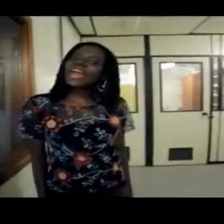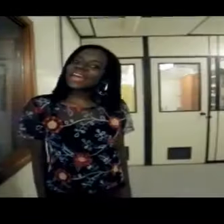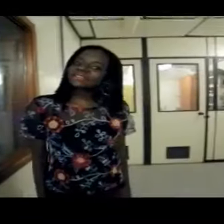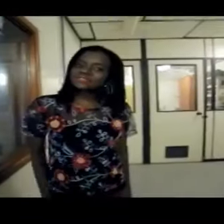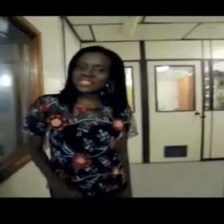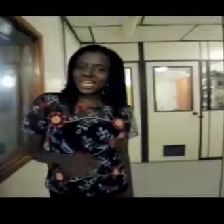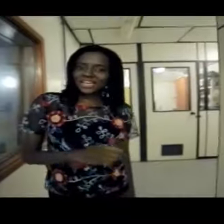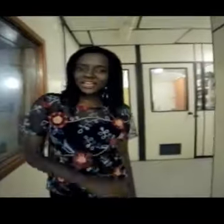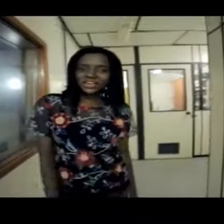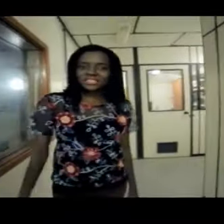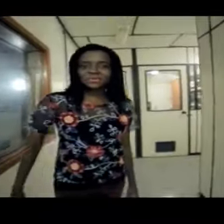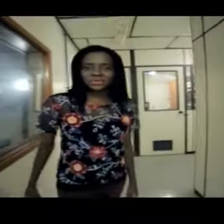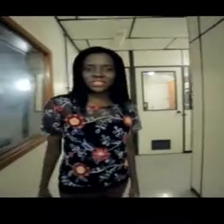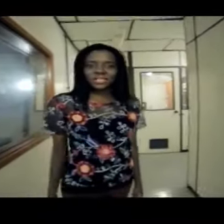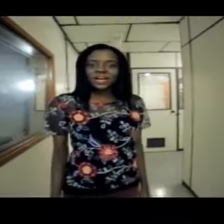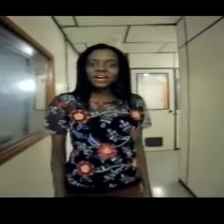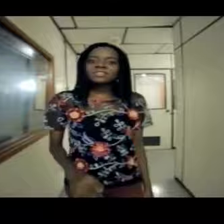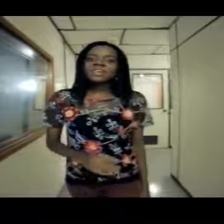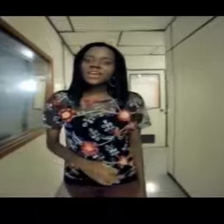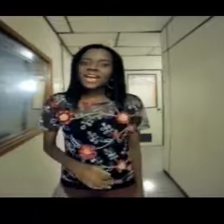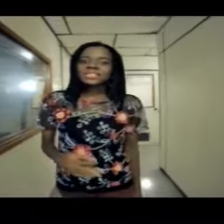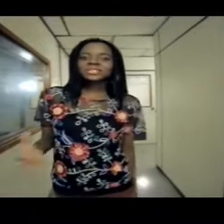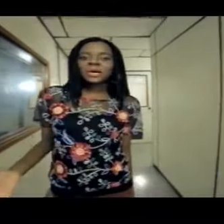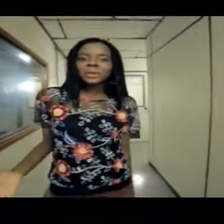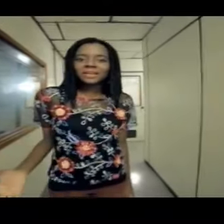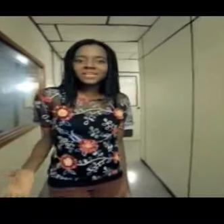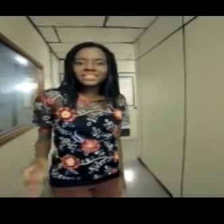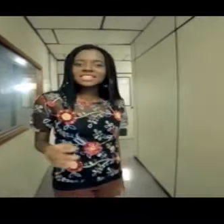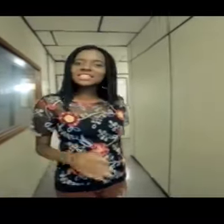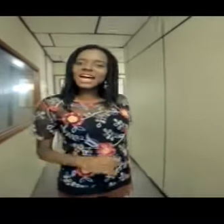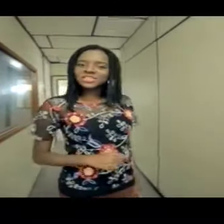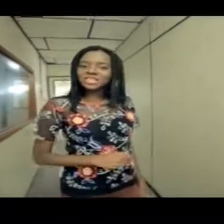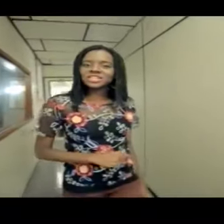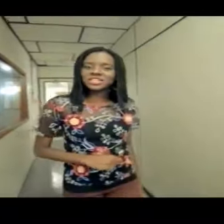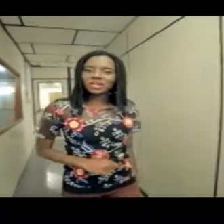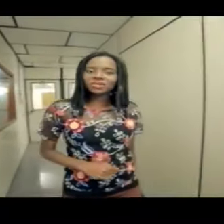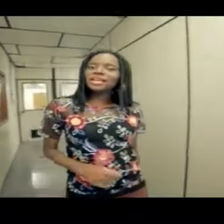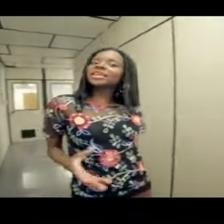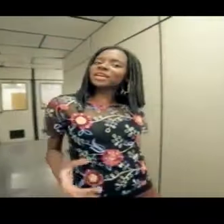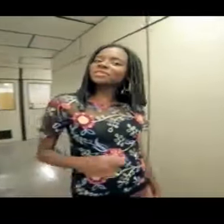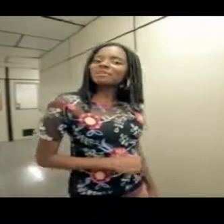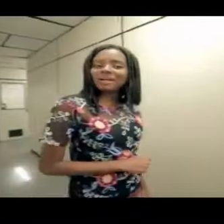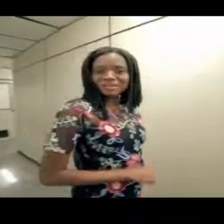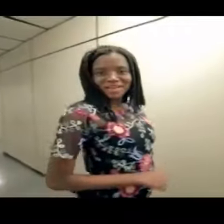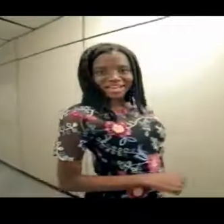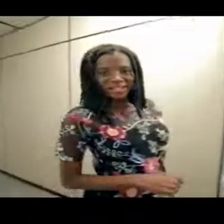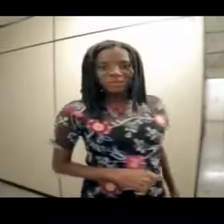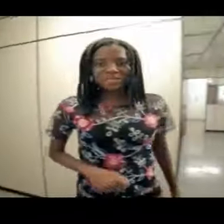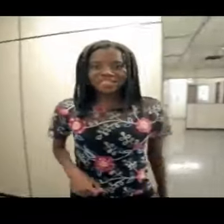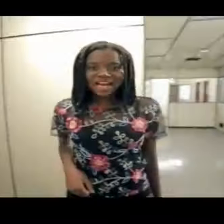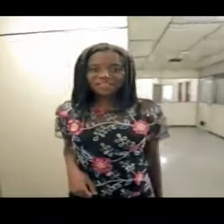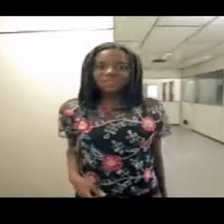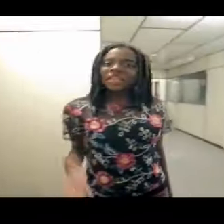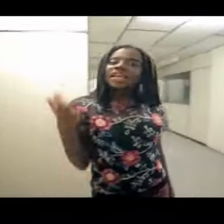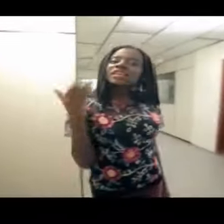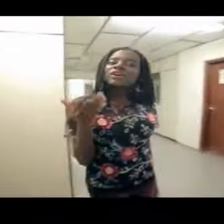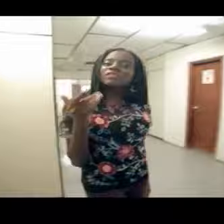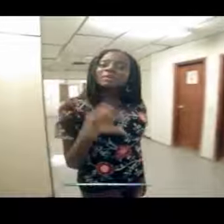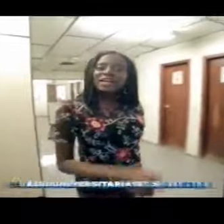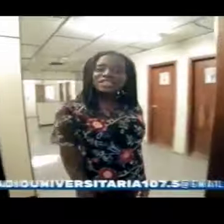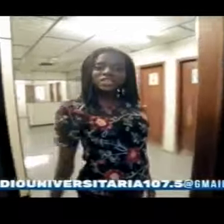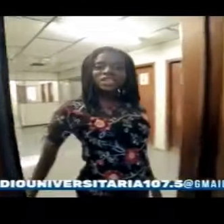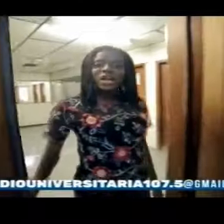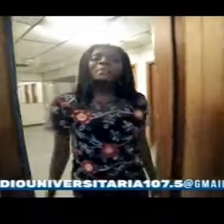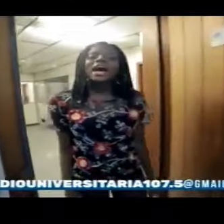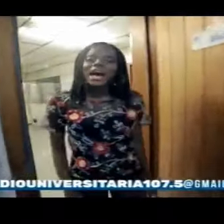Ei, você aí que gosta de música. Você conhece ou tem uma banda da cidade ou da região que tem um trabalho que merece ser compartilhado? Então